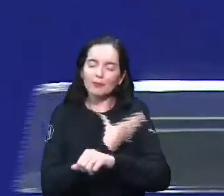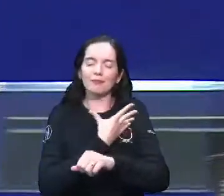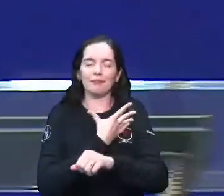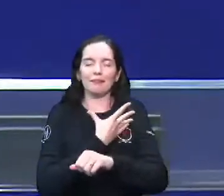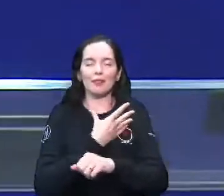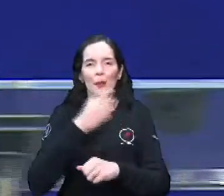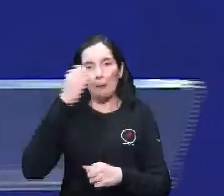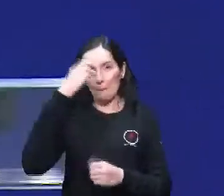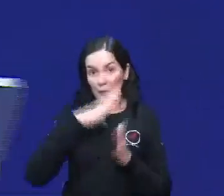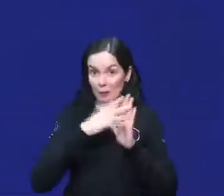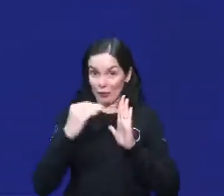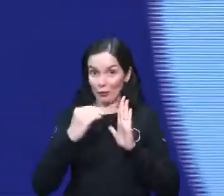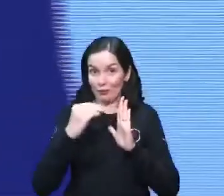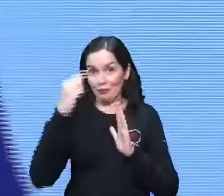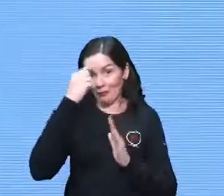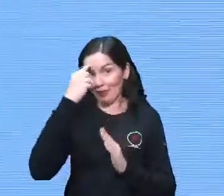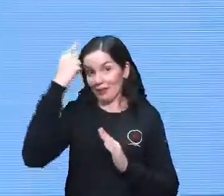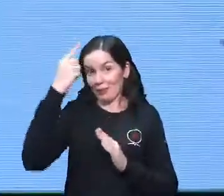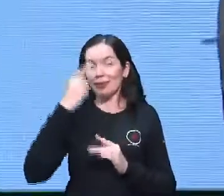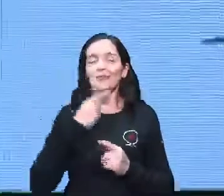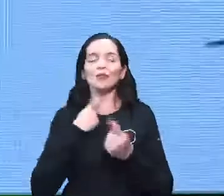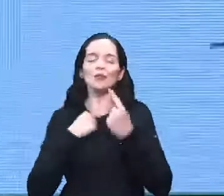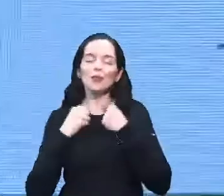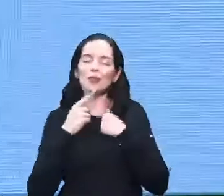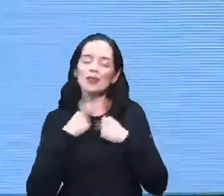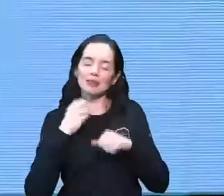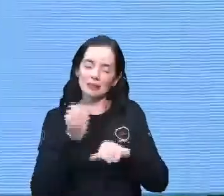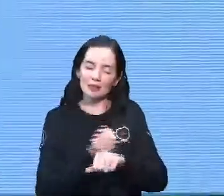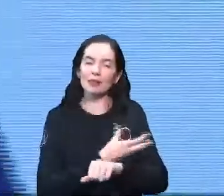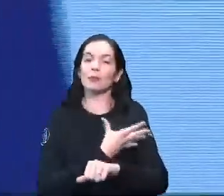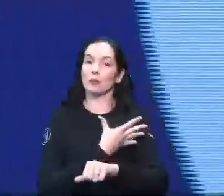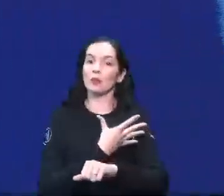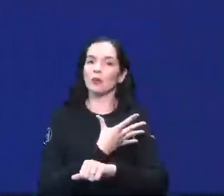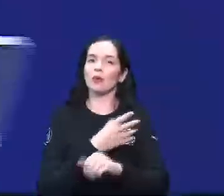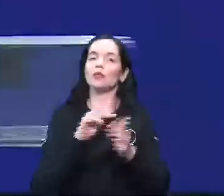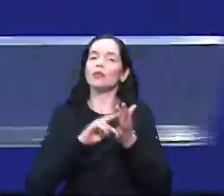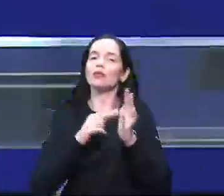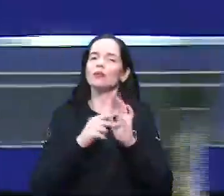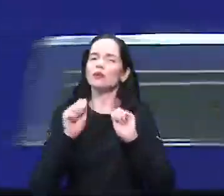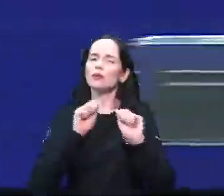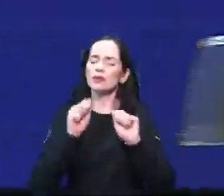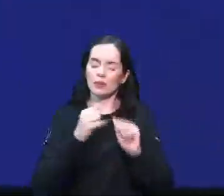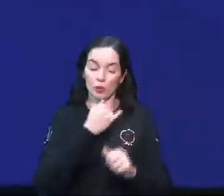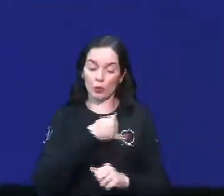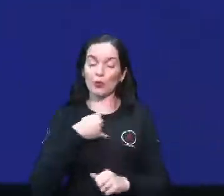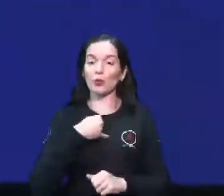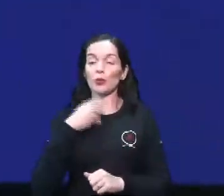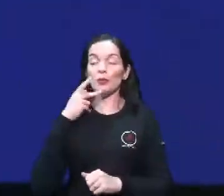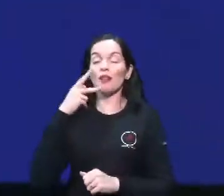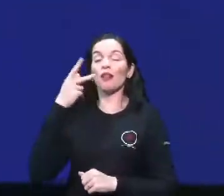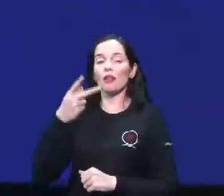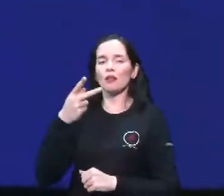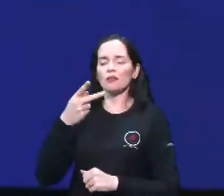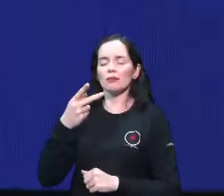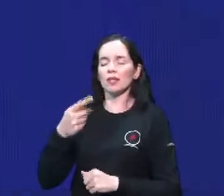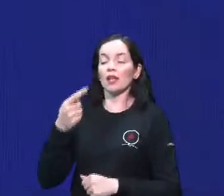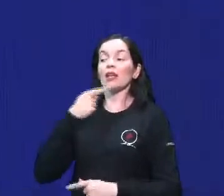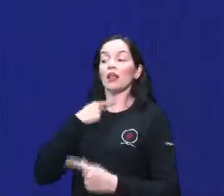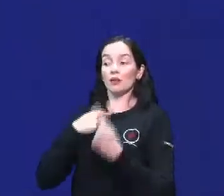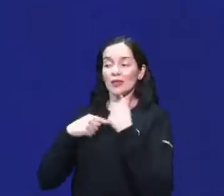Pensamentos, desejos e emoções. Ou seja, é como se João estivesse dizendo, eu